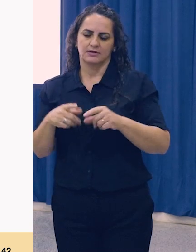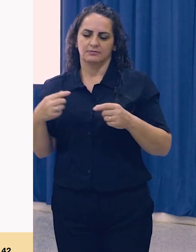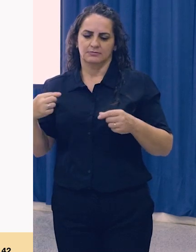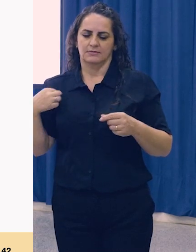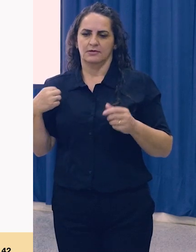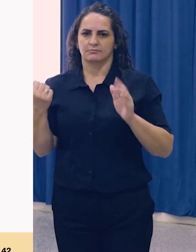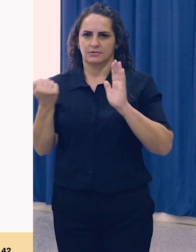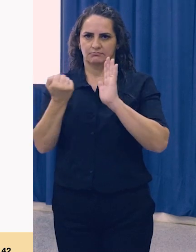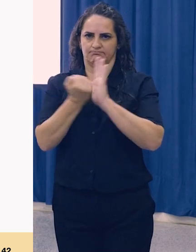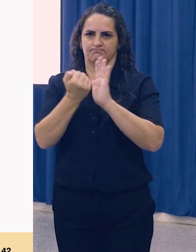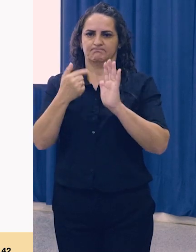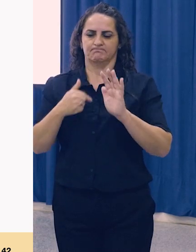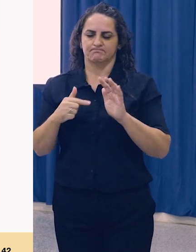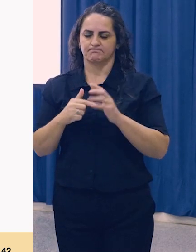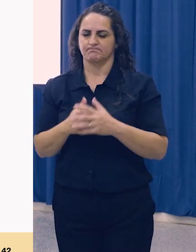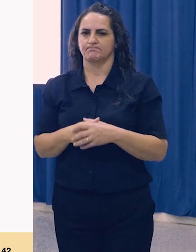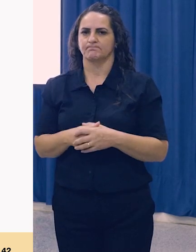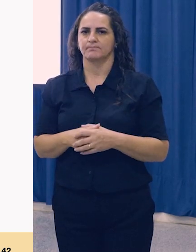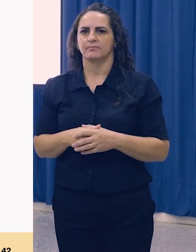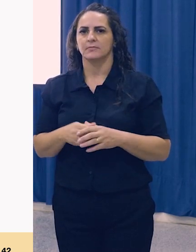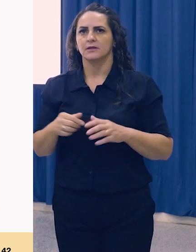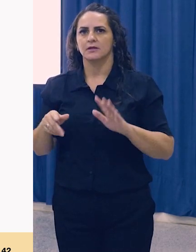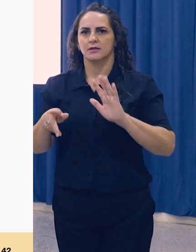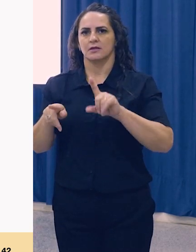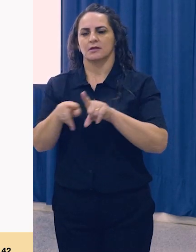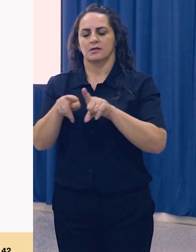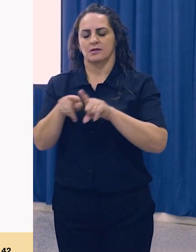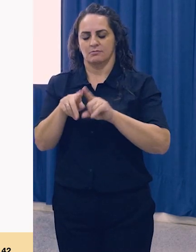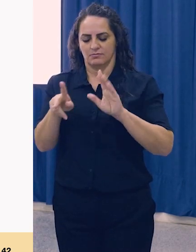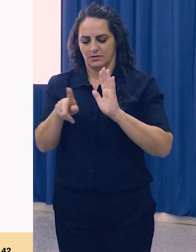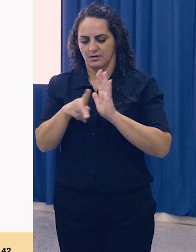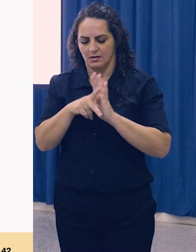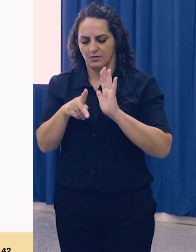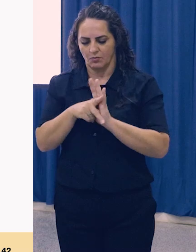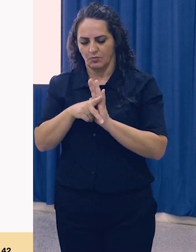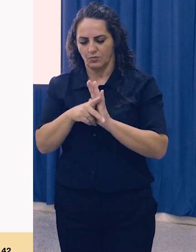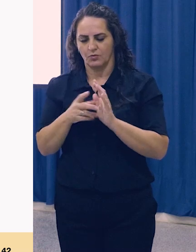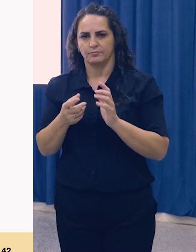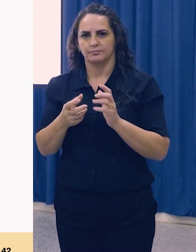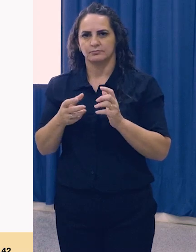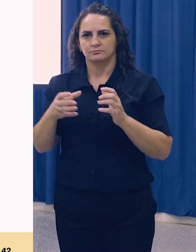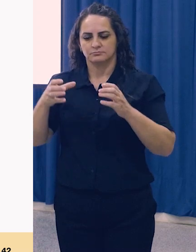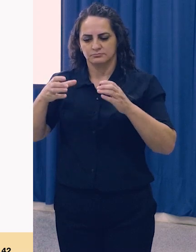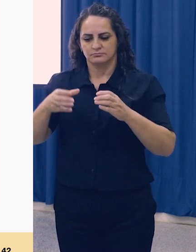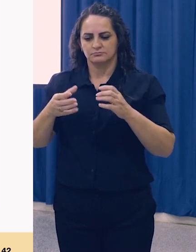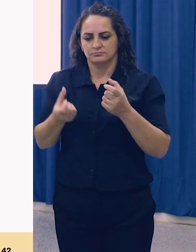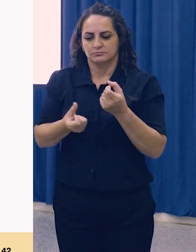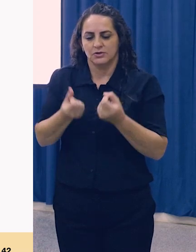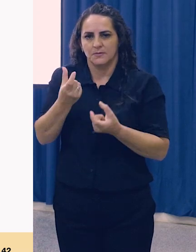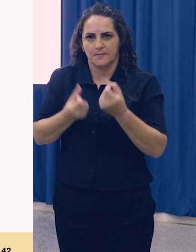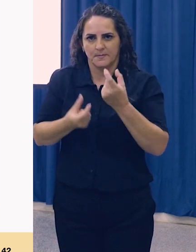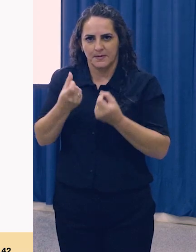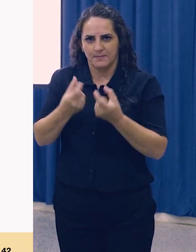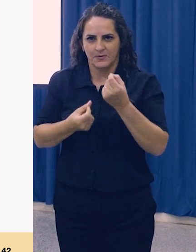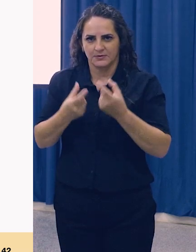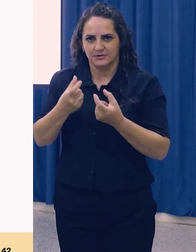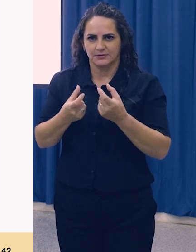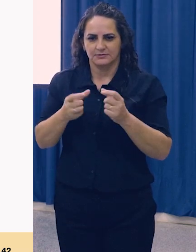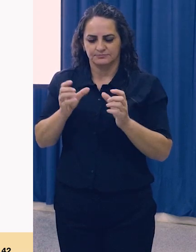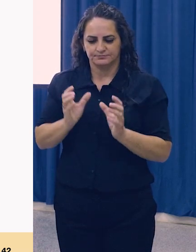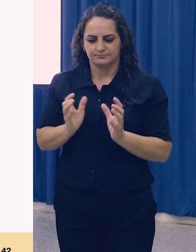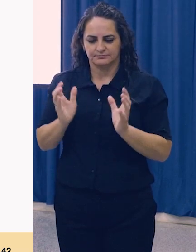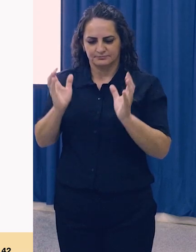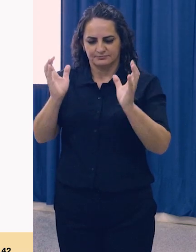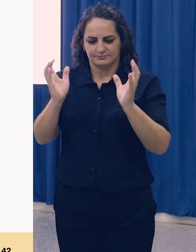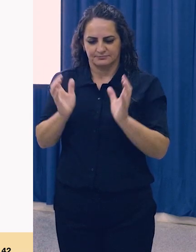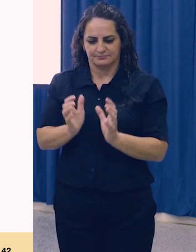né, aqueles bonequinhos. A própria suporte de pipoca eu achei bem inteligente, que eles fizeram a cartola do Willy